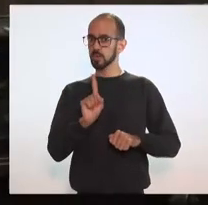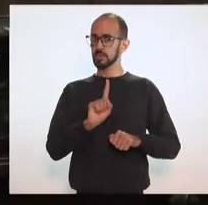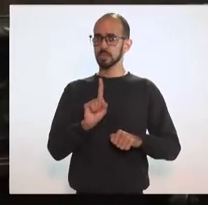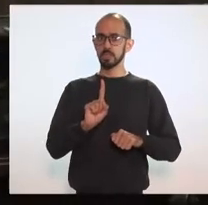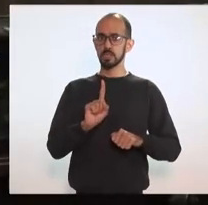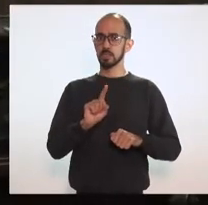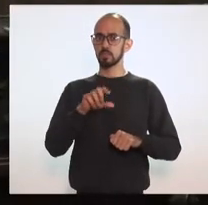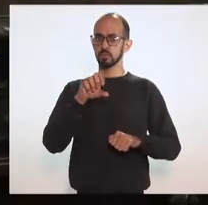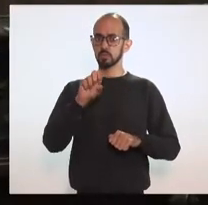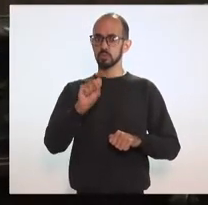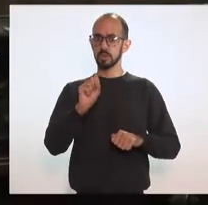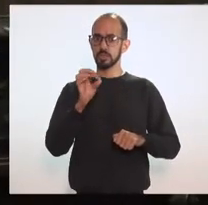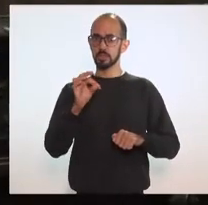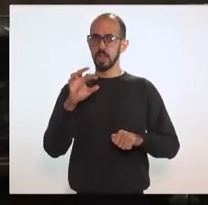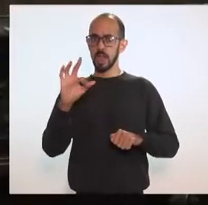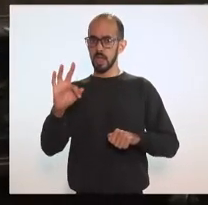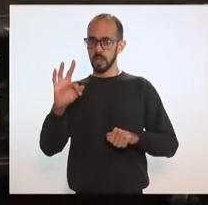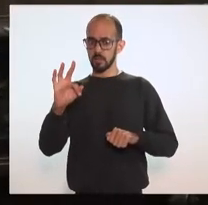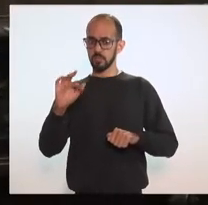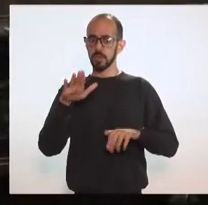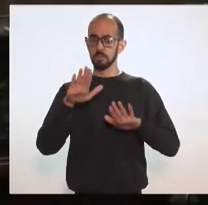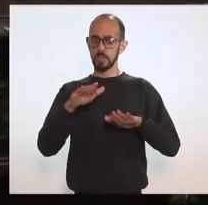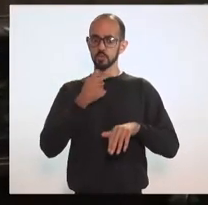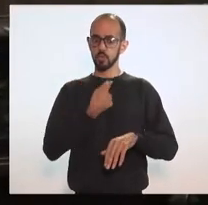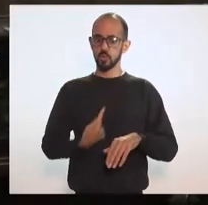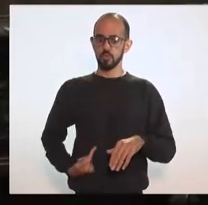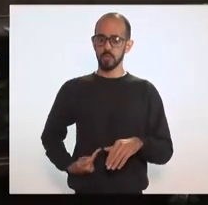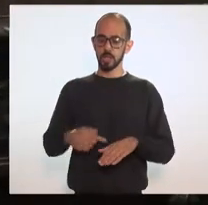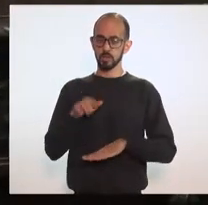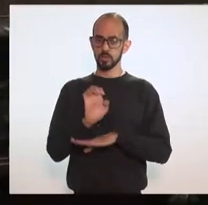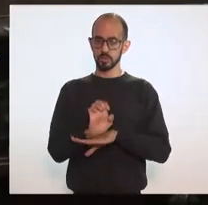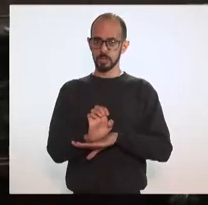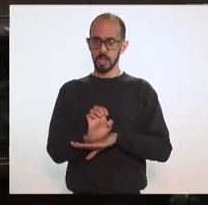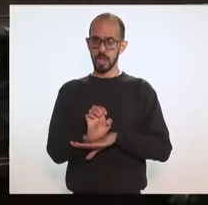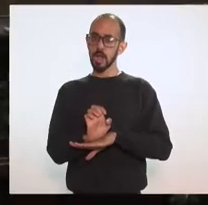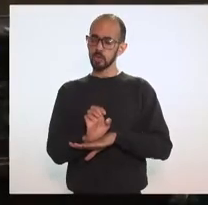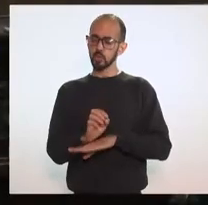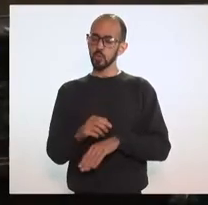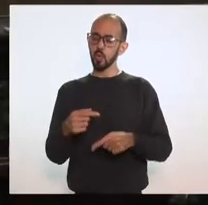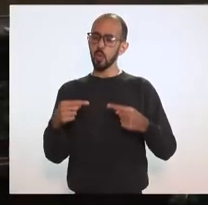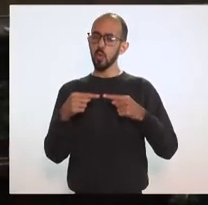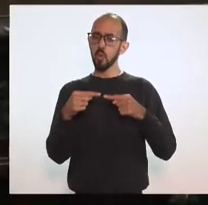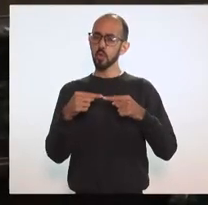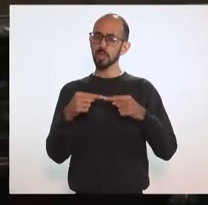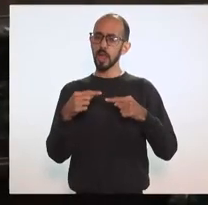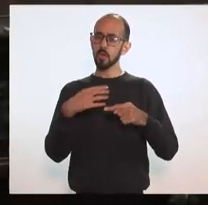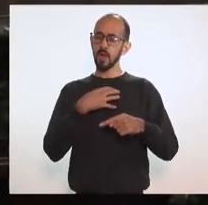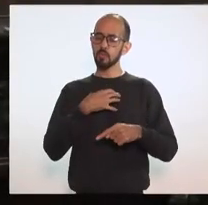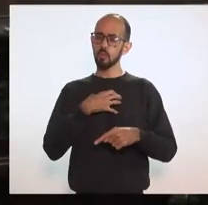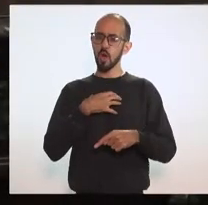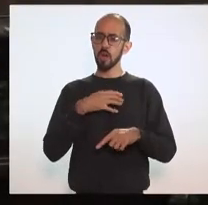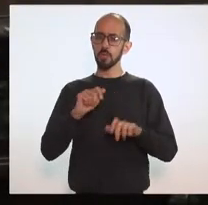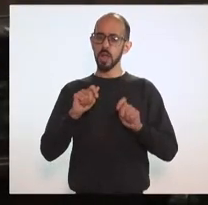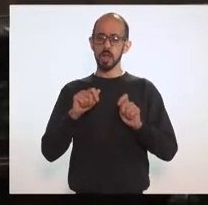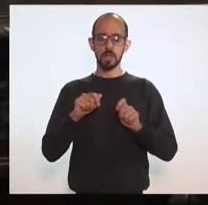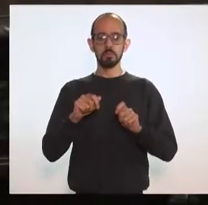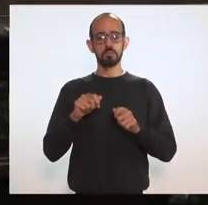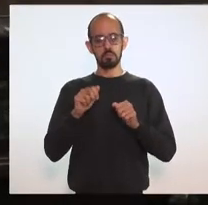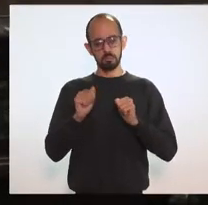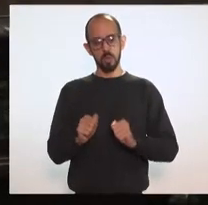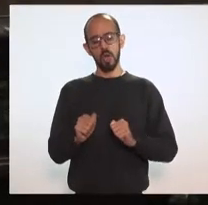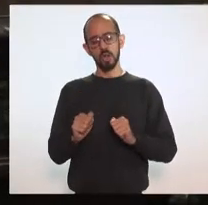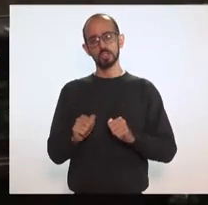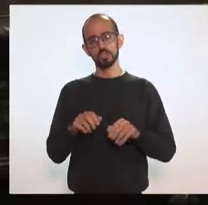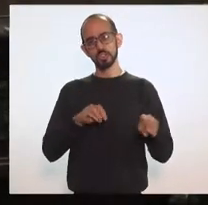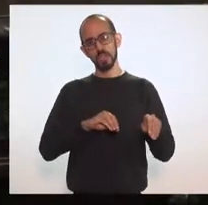no STF mas o governo do estado manifestar sua concordância na forma nada impede o governo do estado de encaminhar